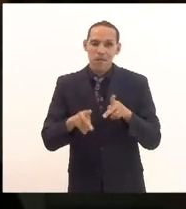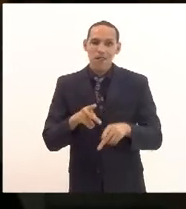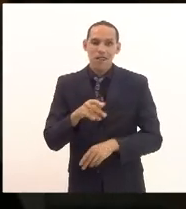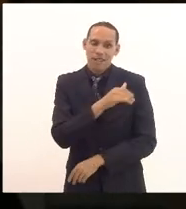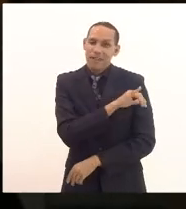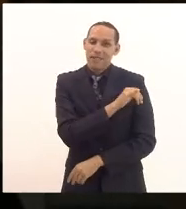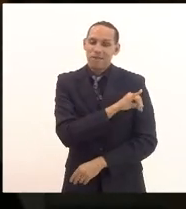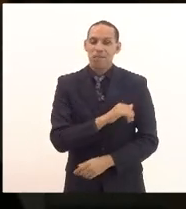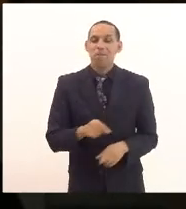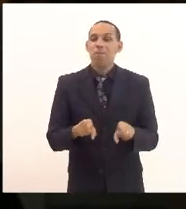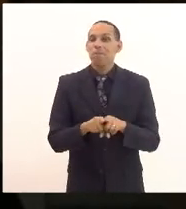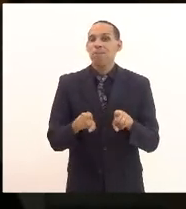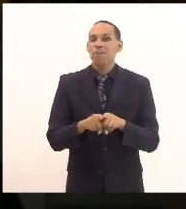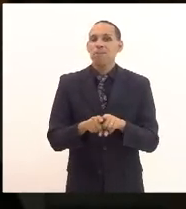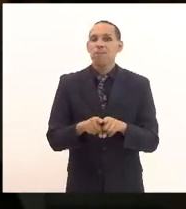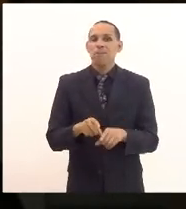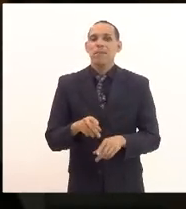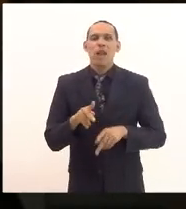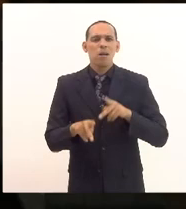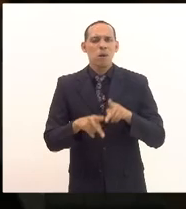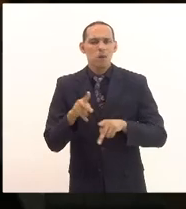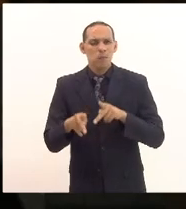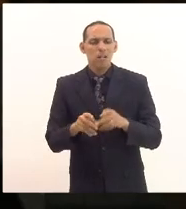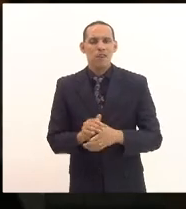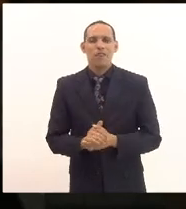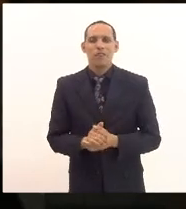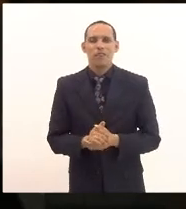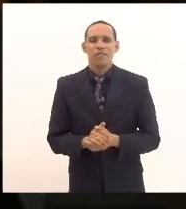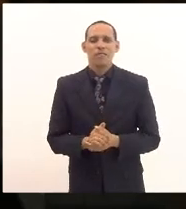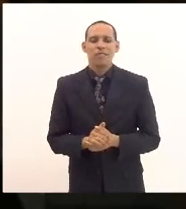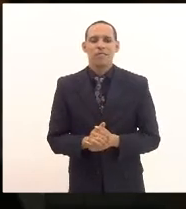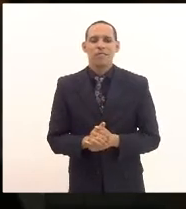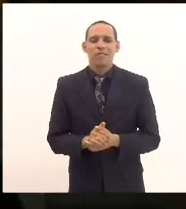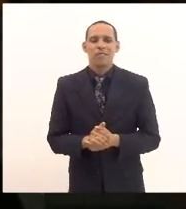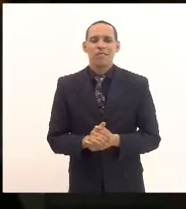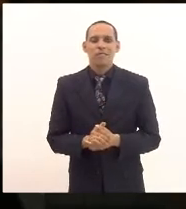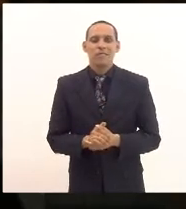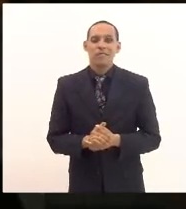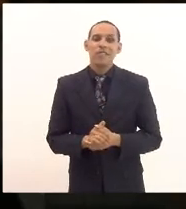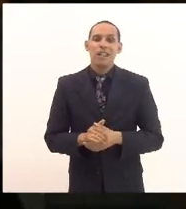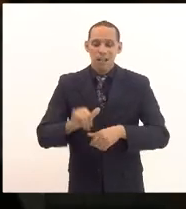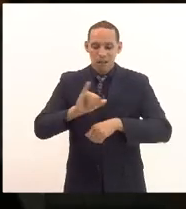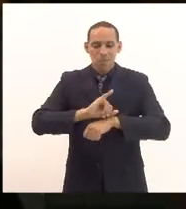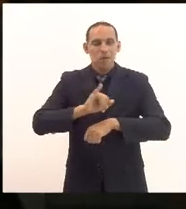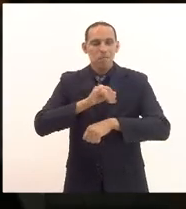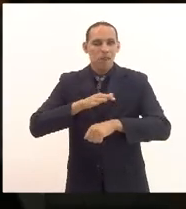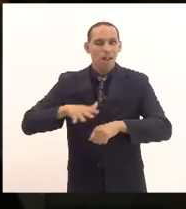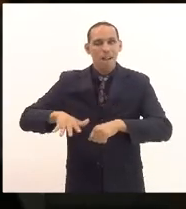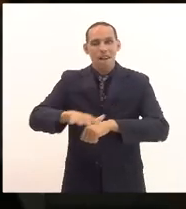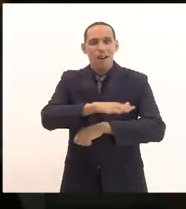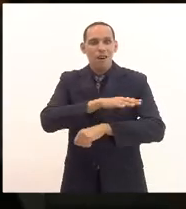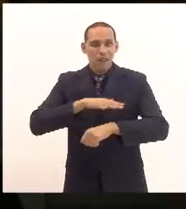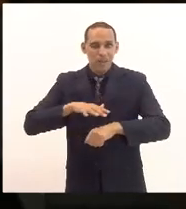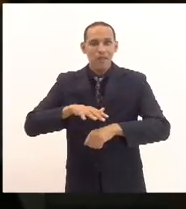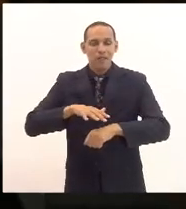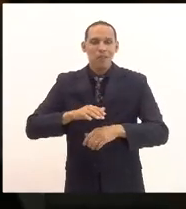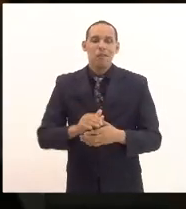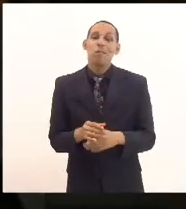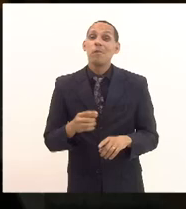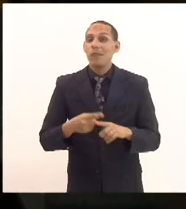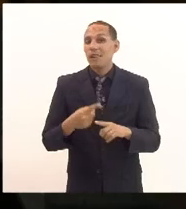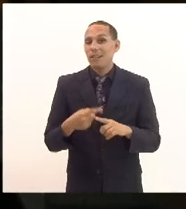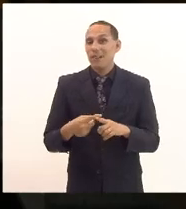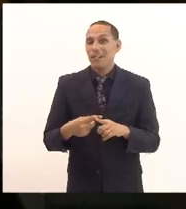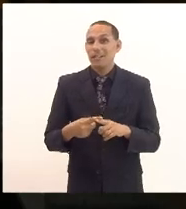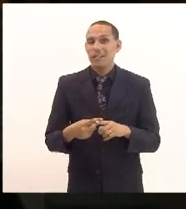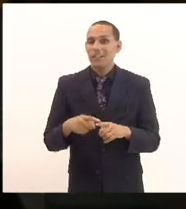também para a população da nossa região metropolitana, principalmente, porque é